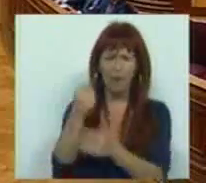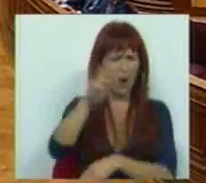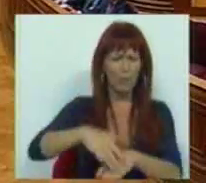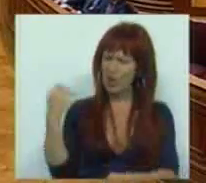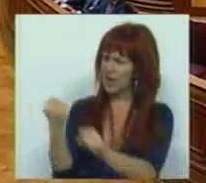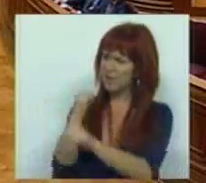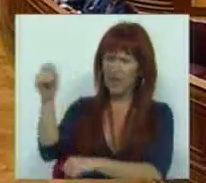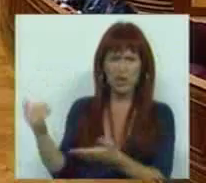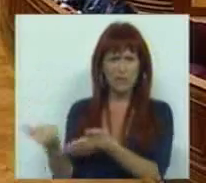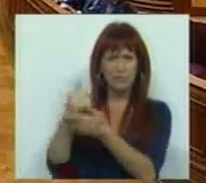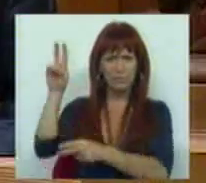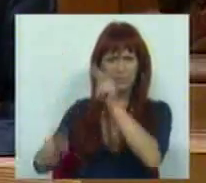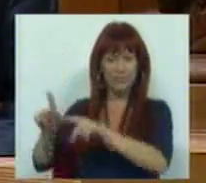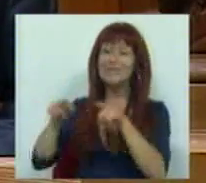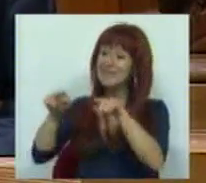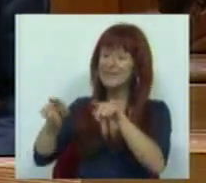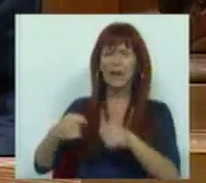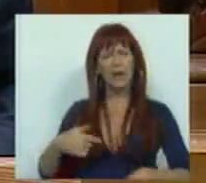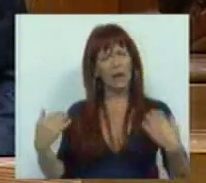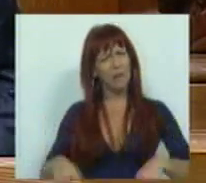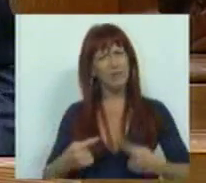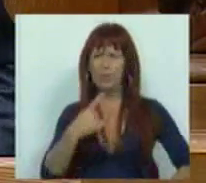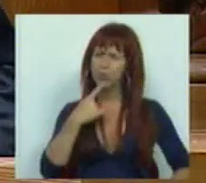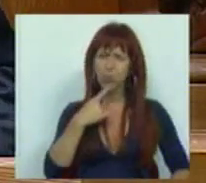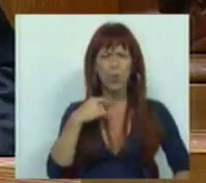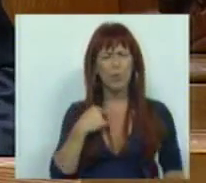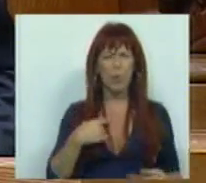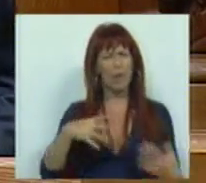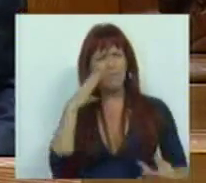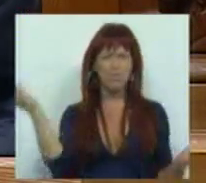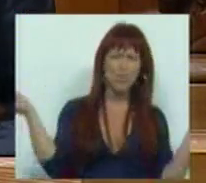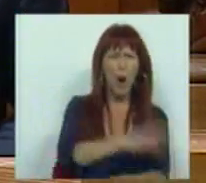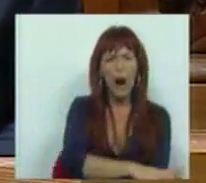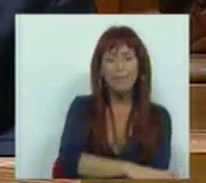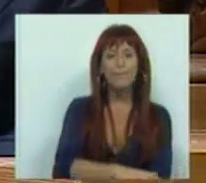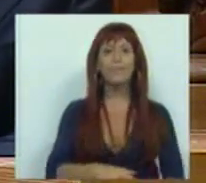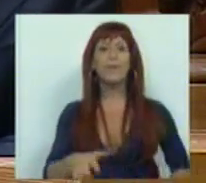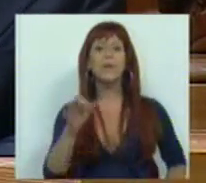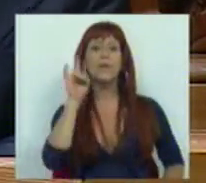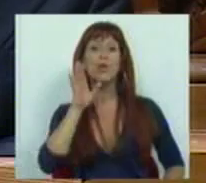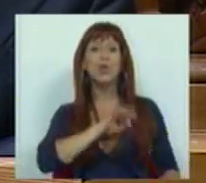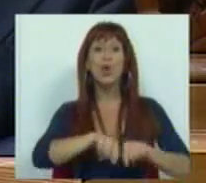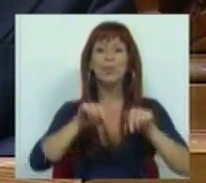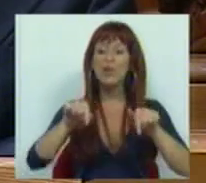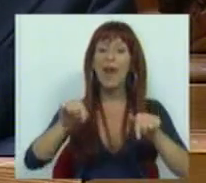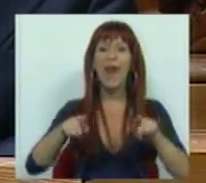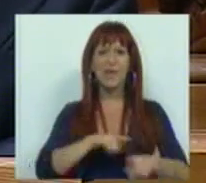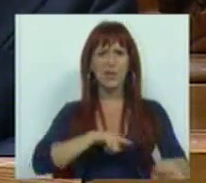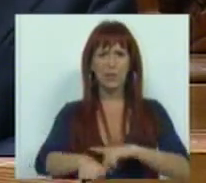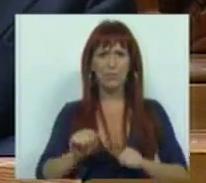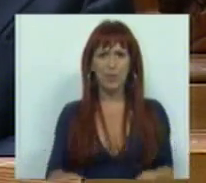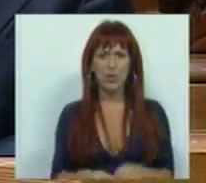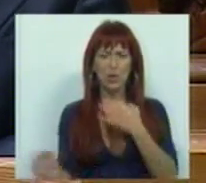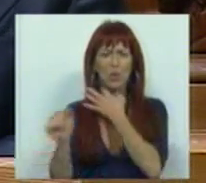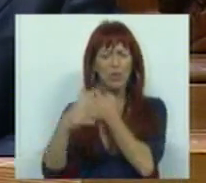suas atividades financeiras. É preciso ter uma enorme desfaçatez. Senhoras e senhores deputados, esta é a política